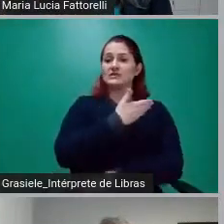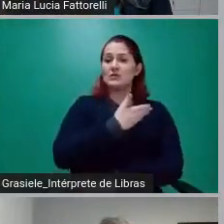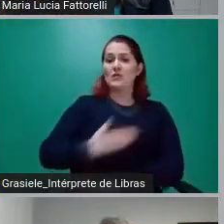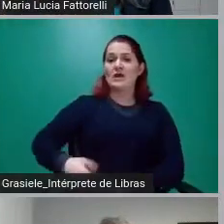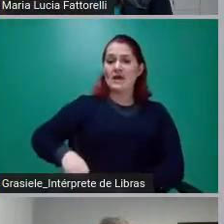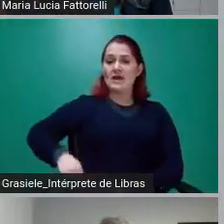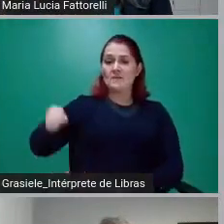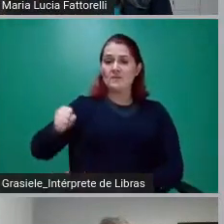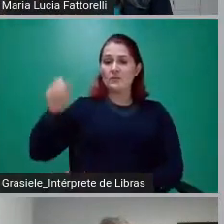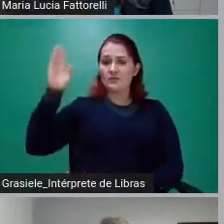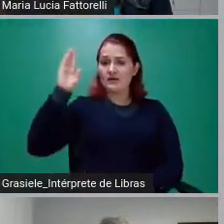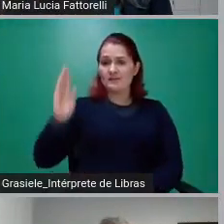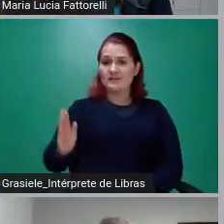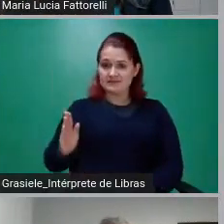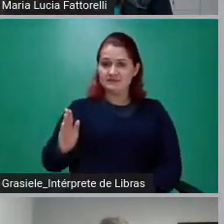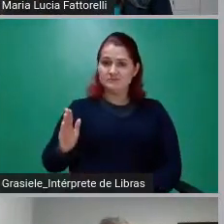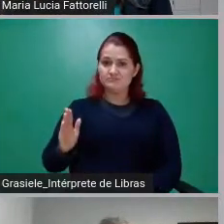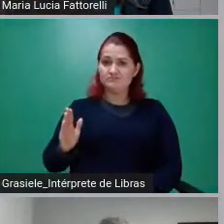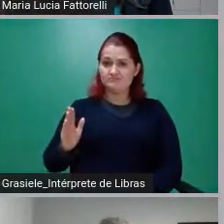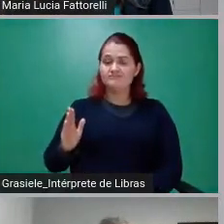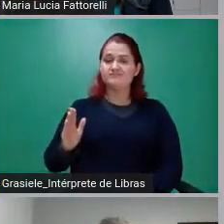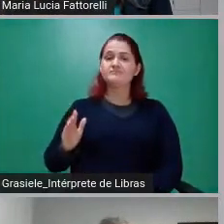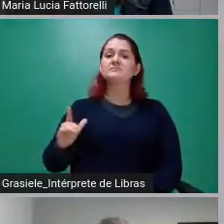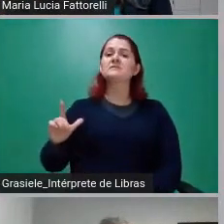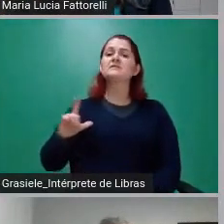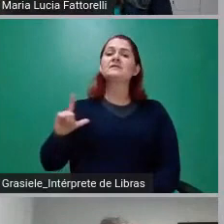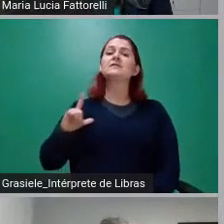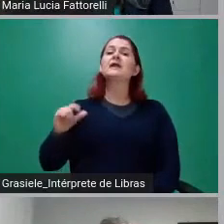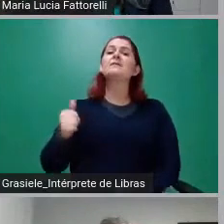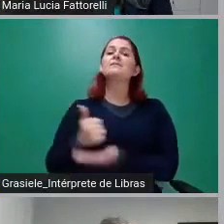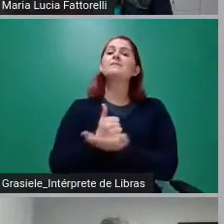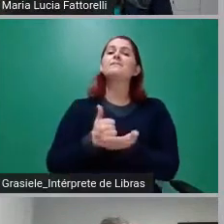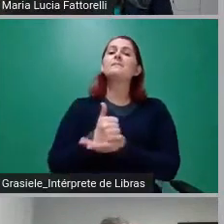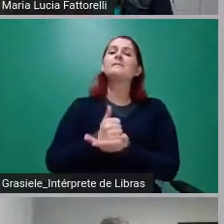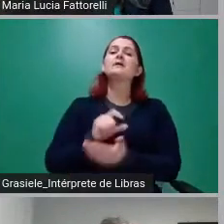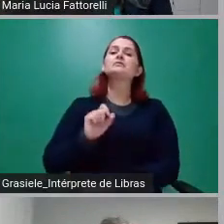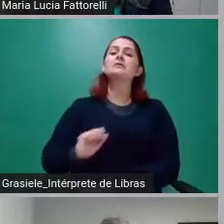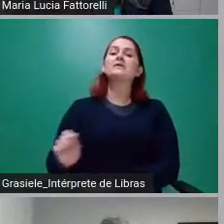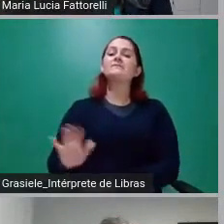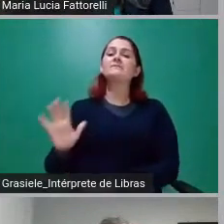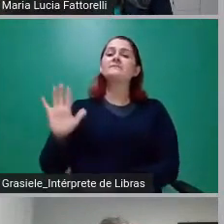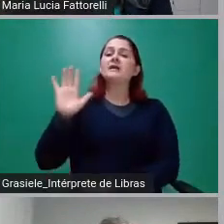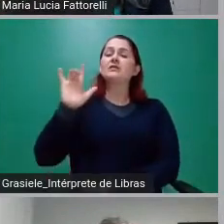está fundada na valorização do trabalho humano